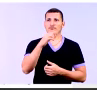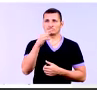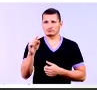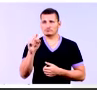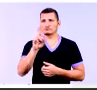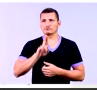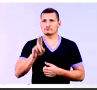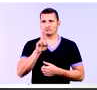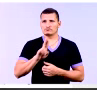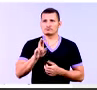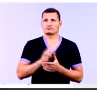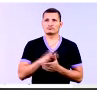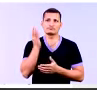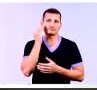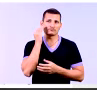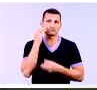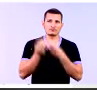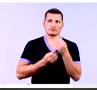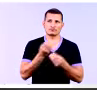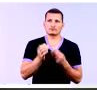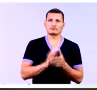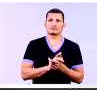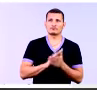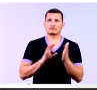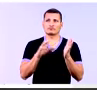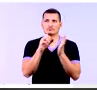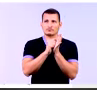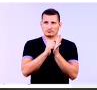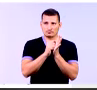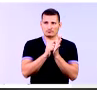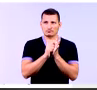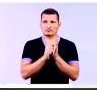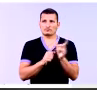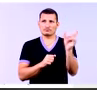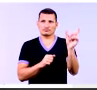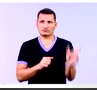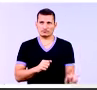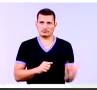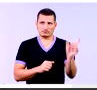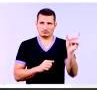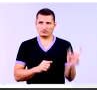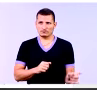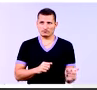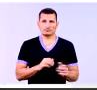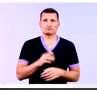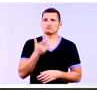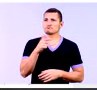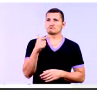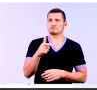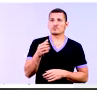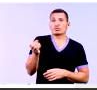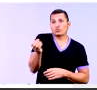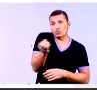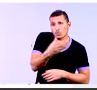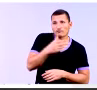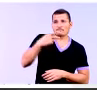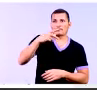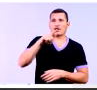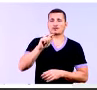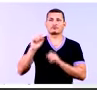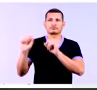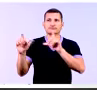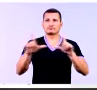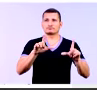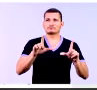como. No cadastro de cliente, observem que eu não fui por uma nova página, eu abri